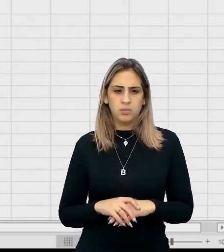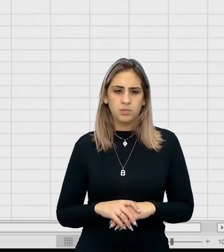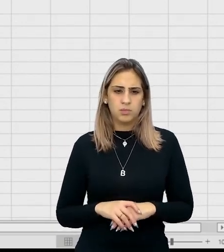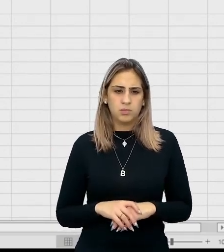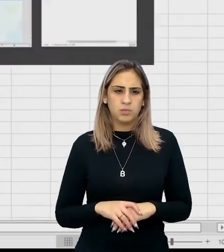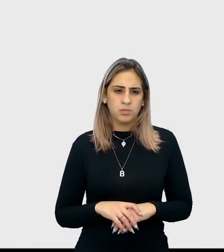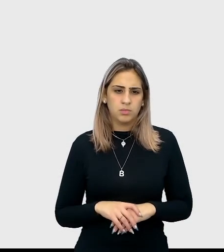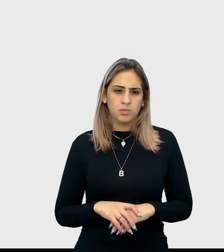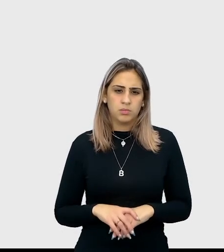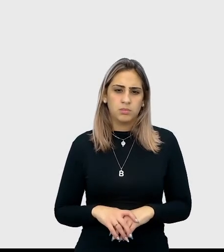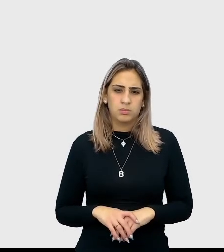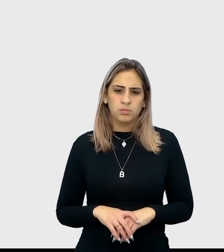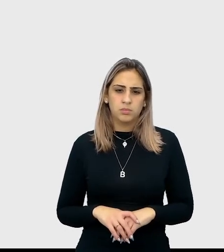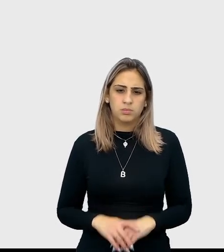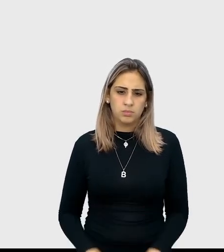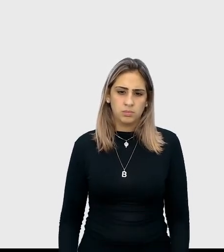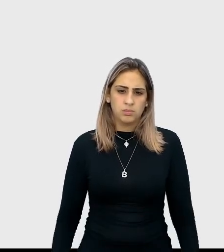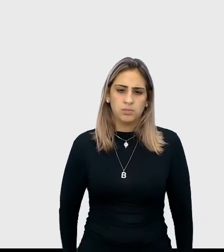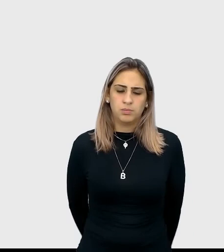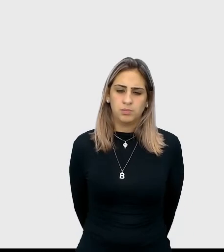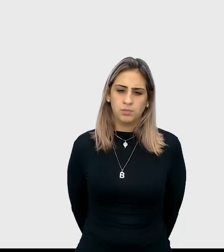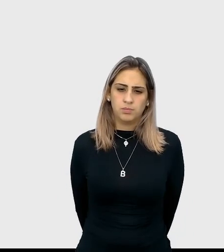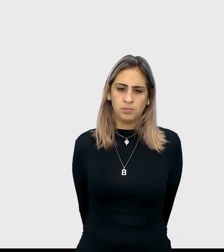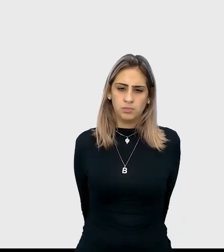324.480. Vamos ver se é isso mesmo.